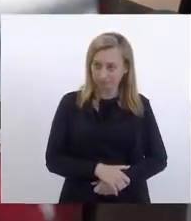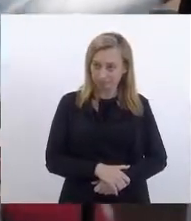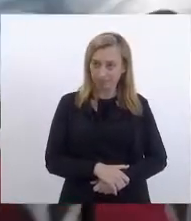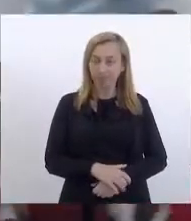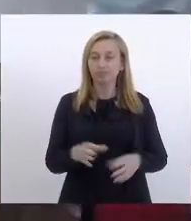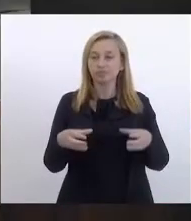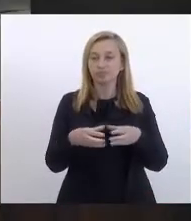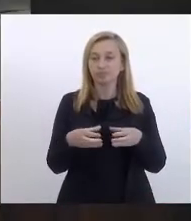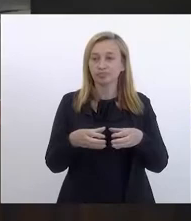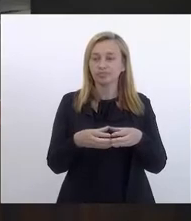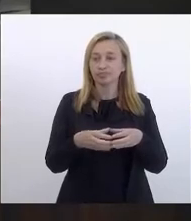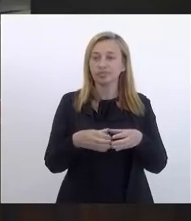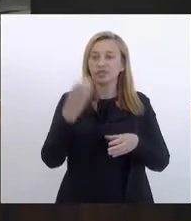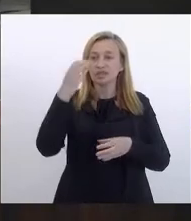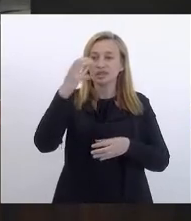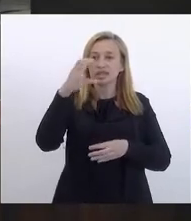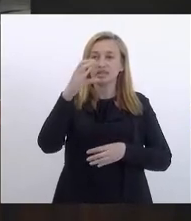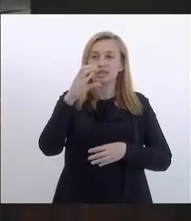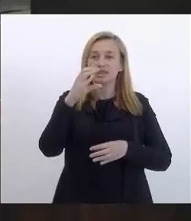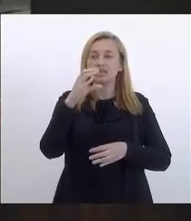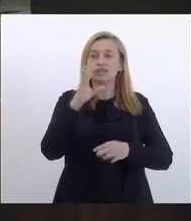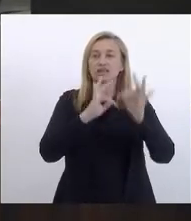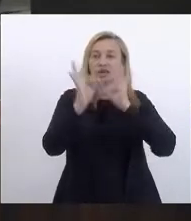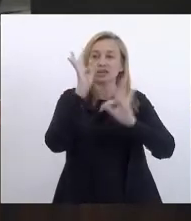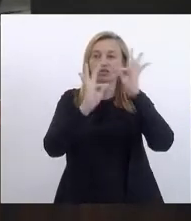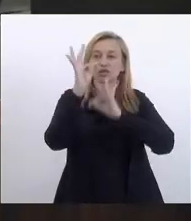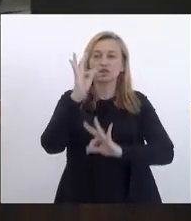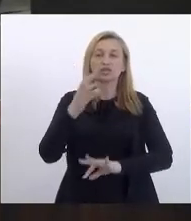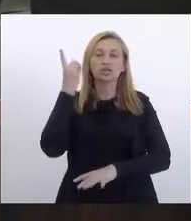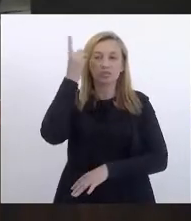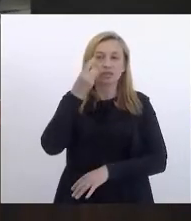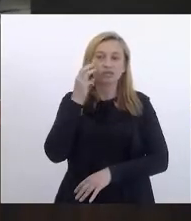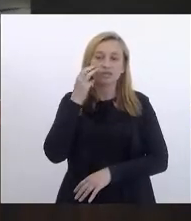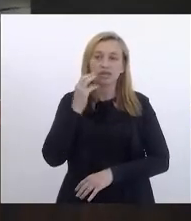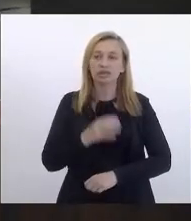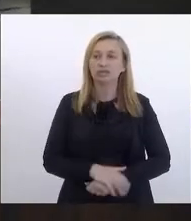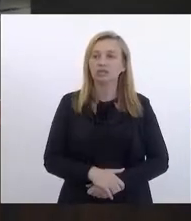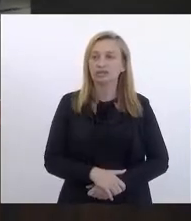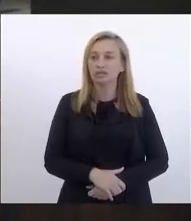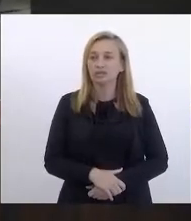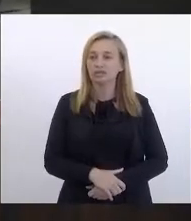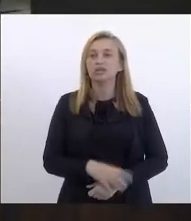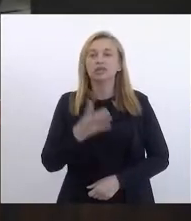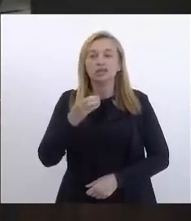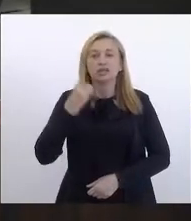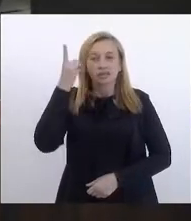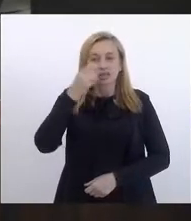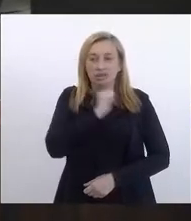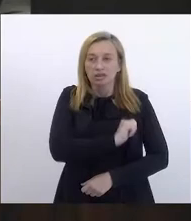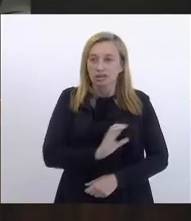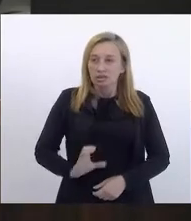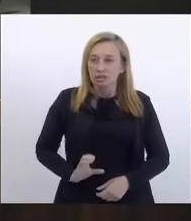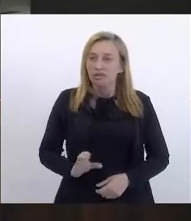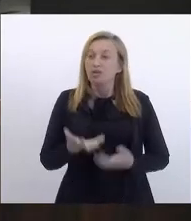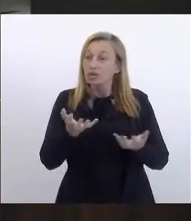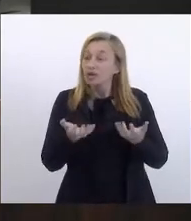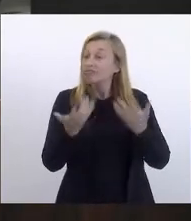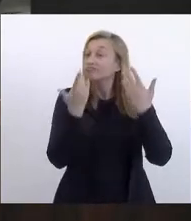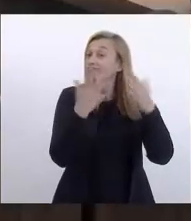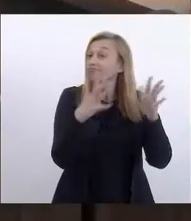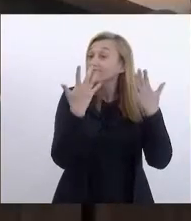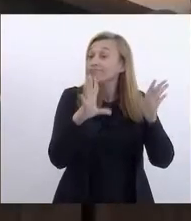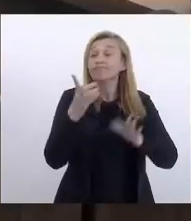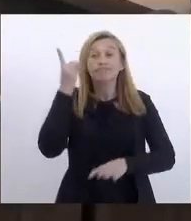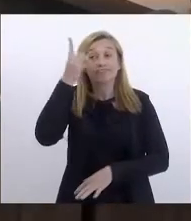Pela comissão de Ciência e Tecnologia, deputado Valdeia Carneiro. Obrigada, amigo. Deputado André Sileno, eu quero cumprimentar